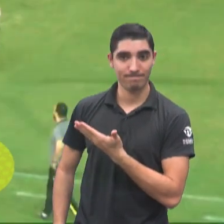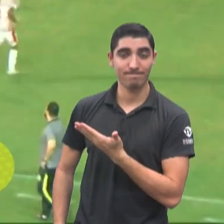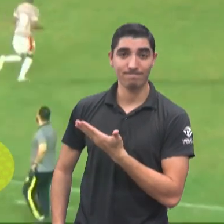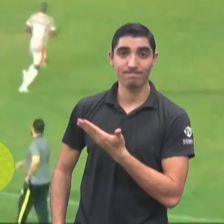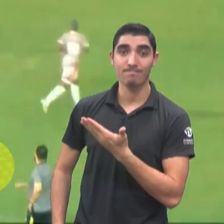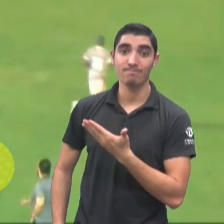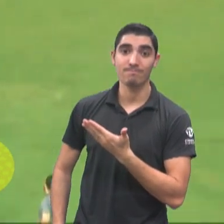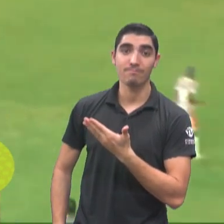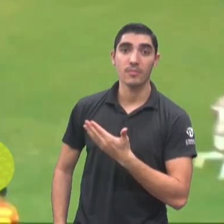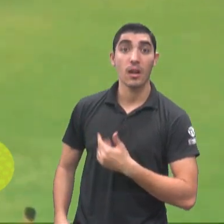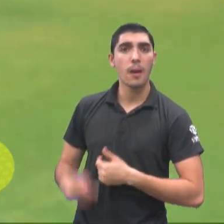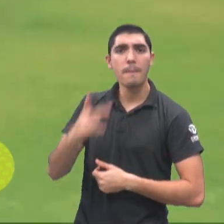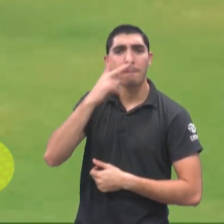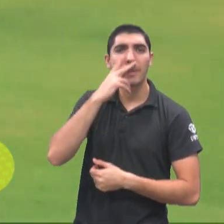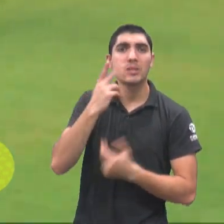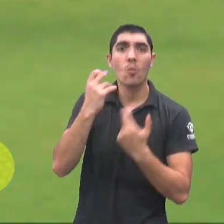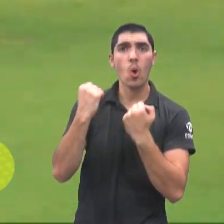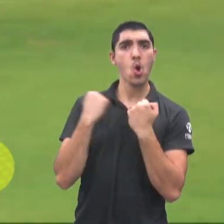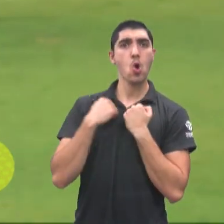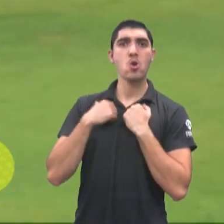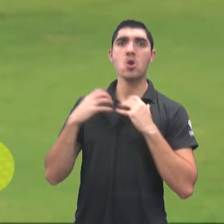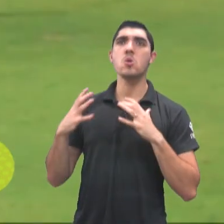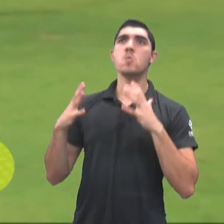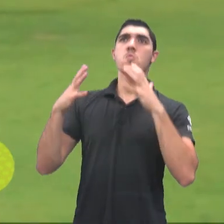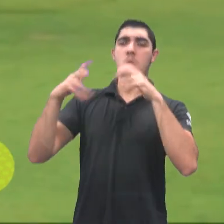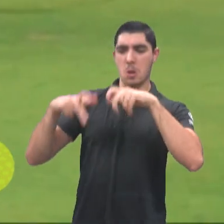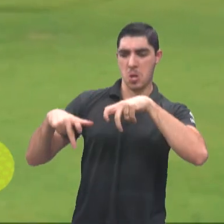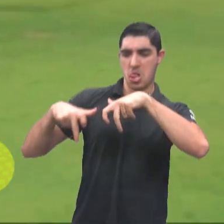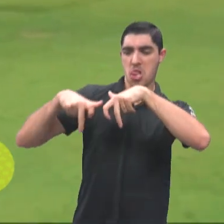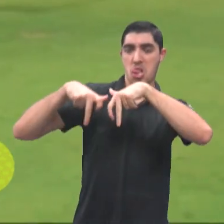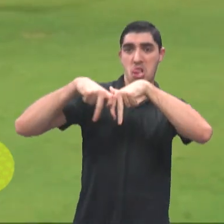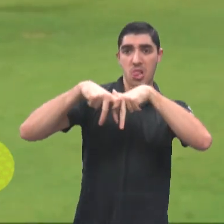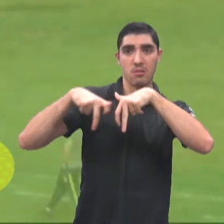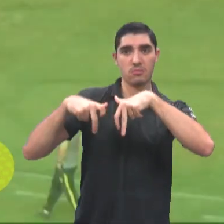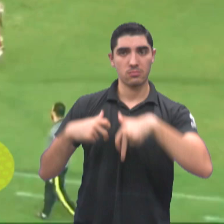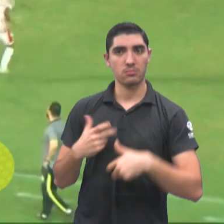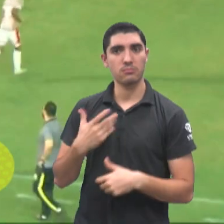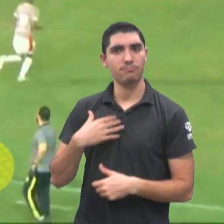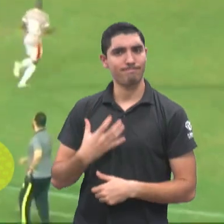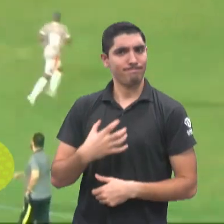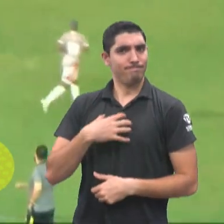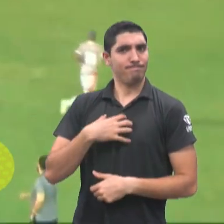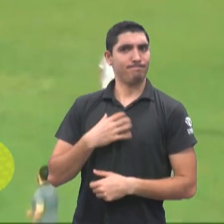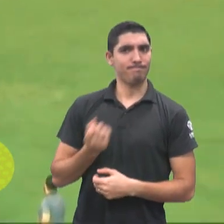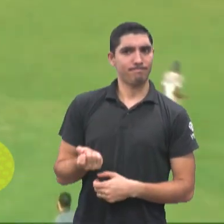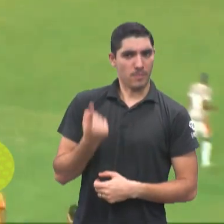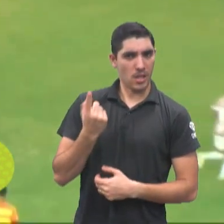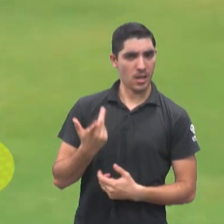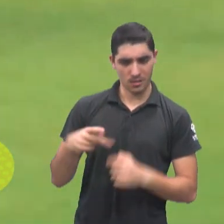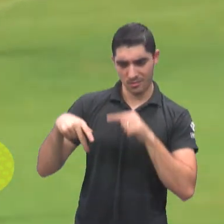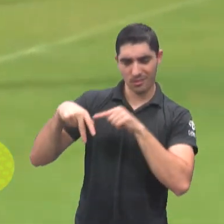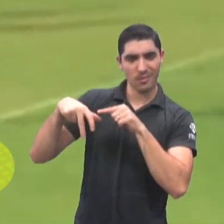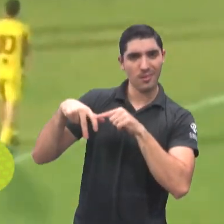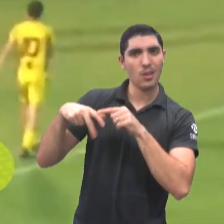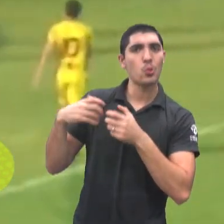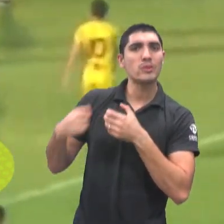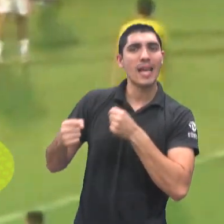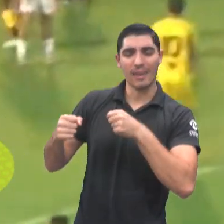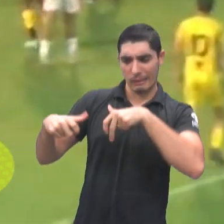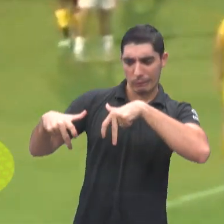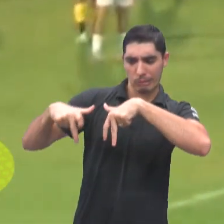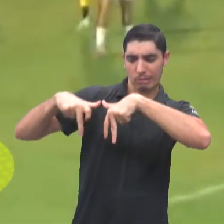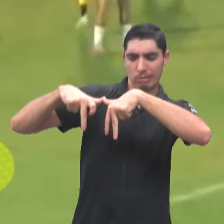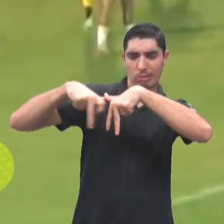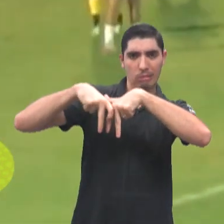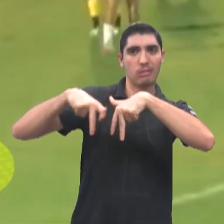frente. Ele saiu como se fosse um goleiro, né? O goleiro costuma colocar o joelho na frente para se proteger do atacante, agora o zagueiro que fez isso, acabou empurrando o